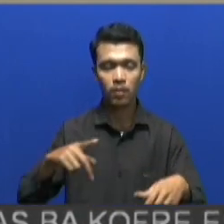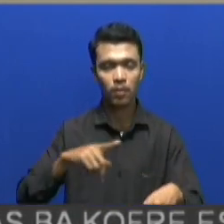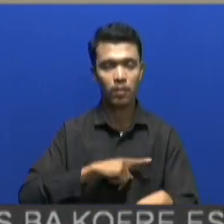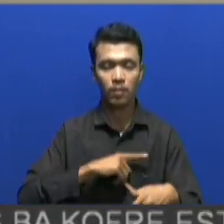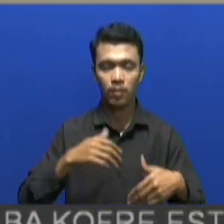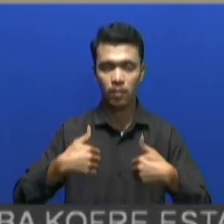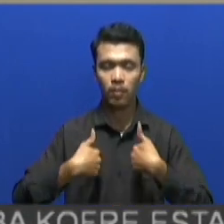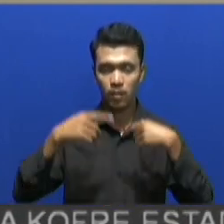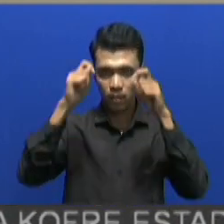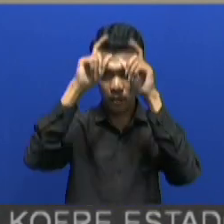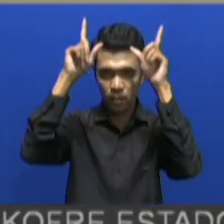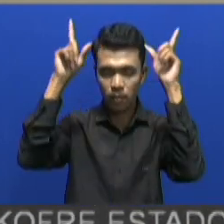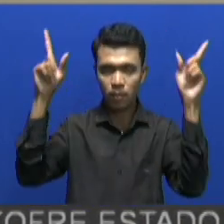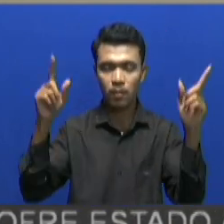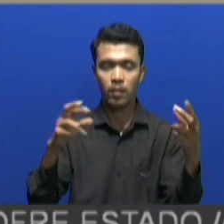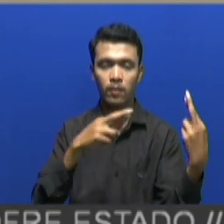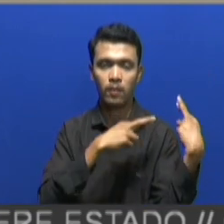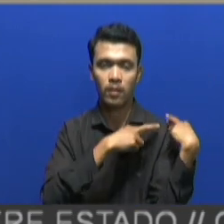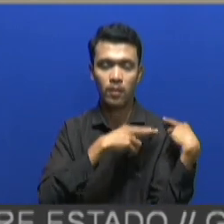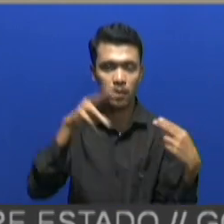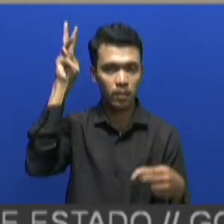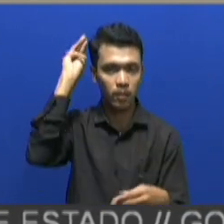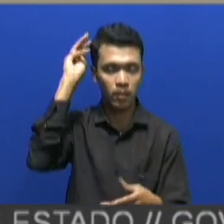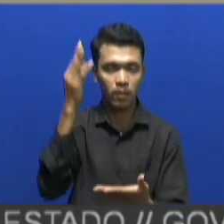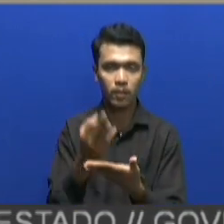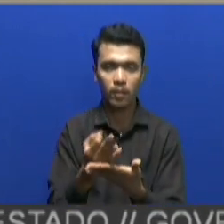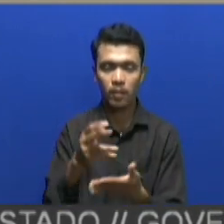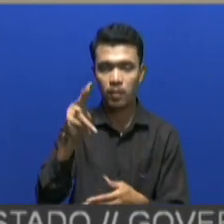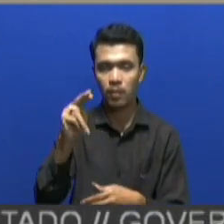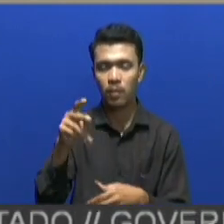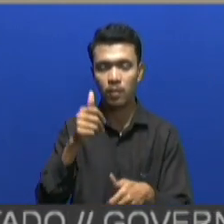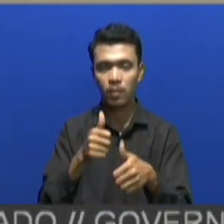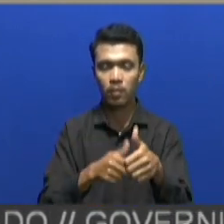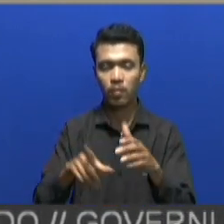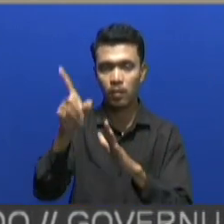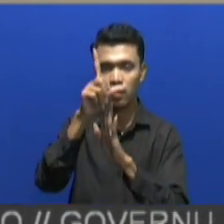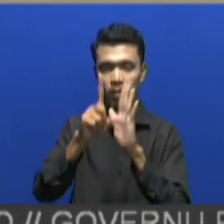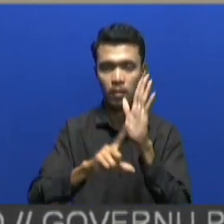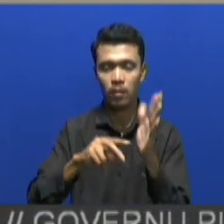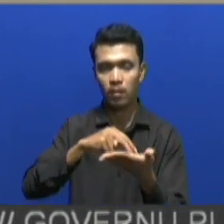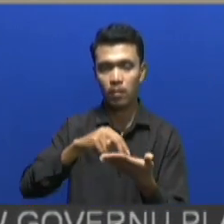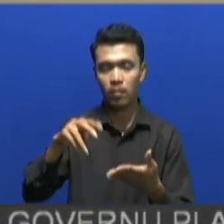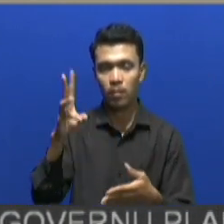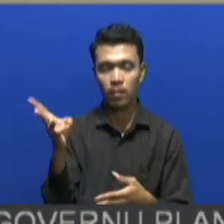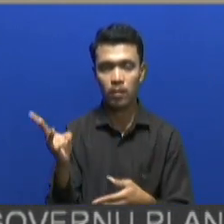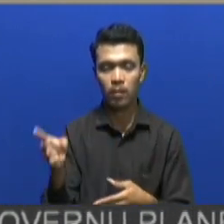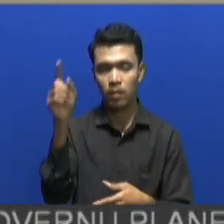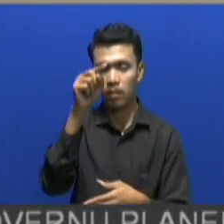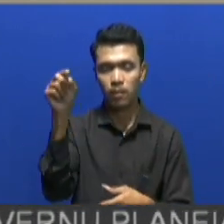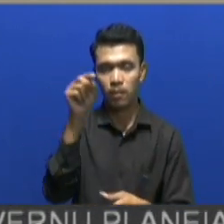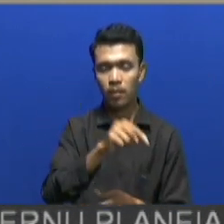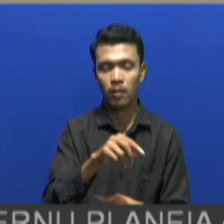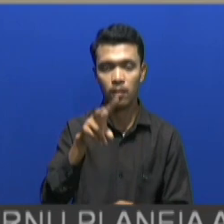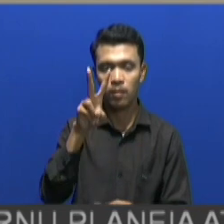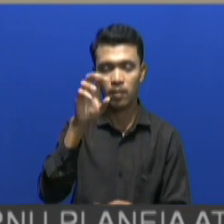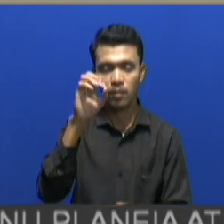Na responsabilidade do Ministério das Finanças, Nian, tu e disposição e na lei número 70/2023, dia